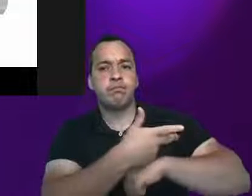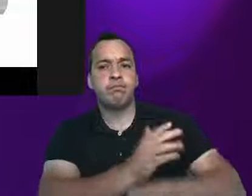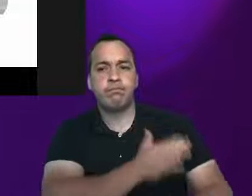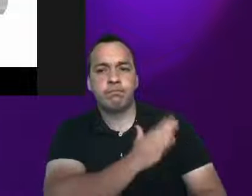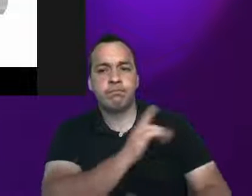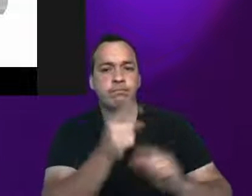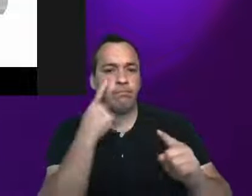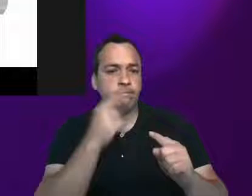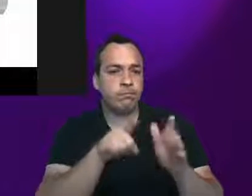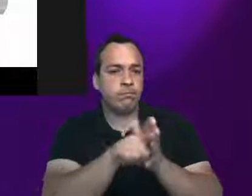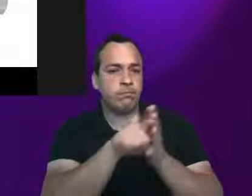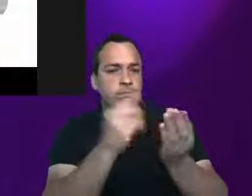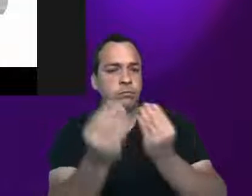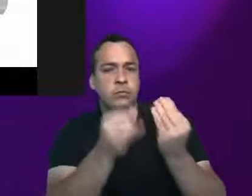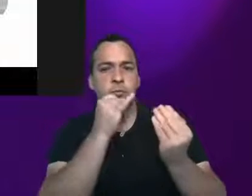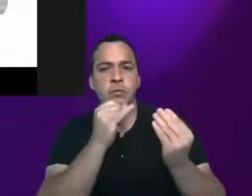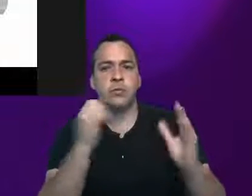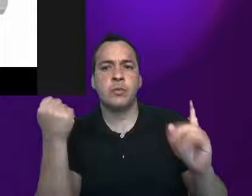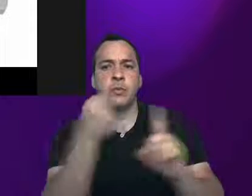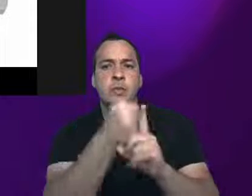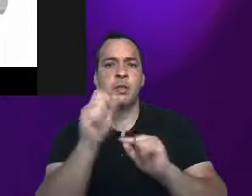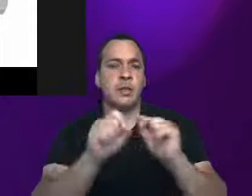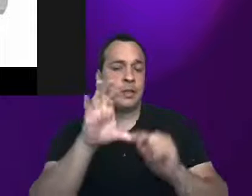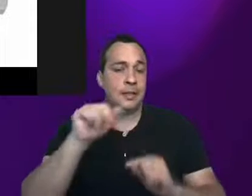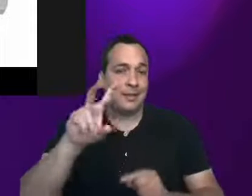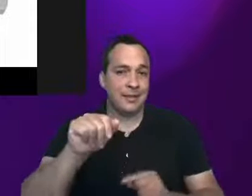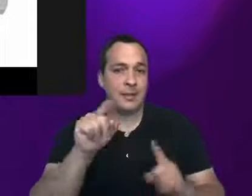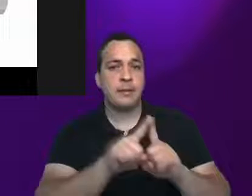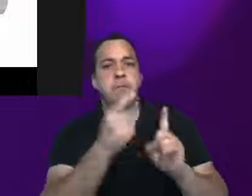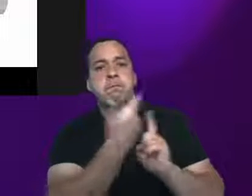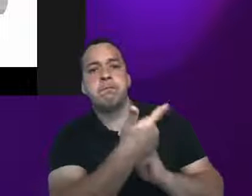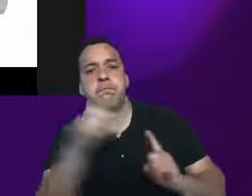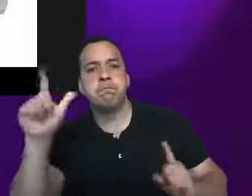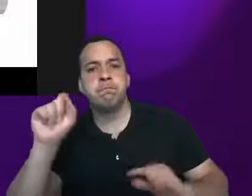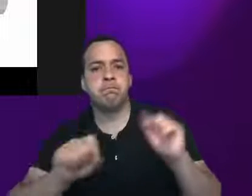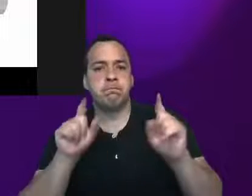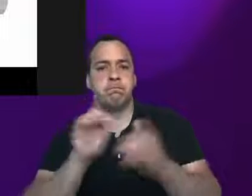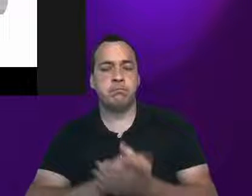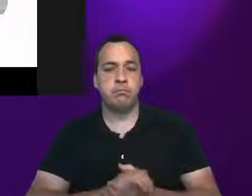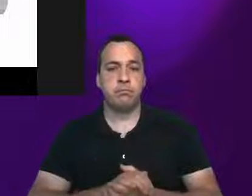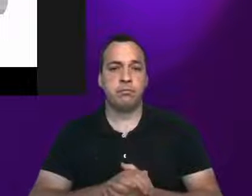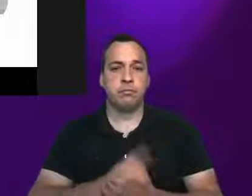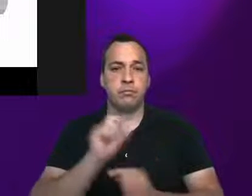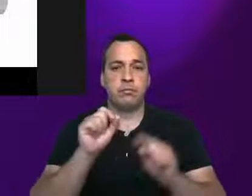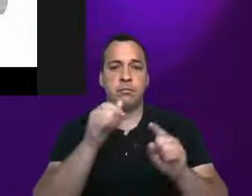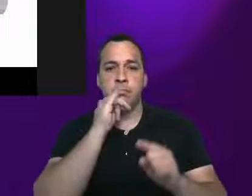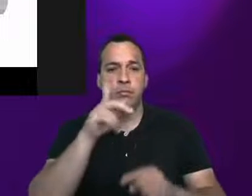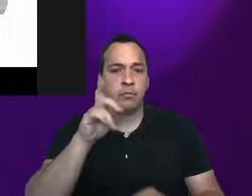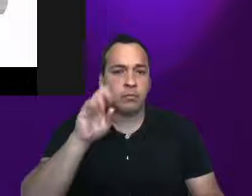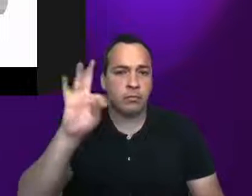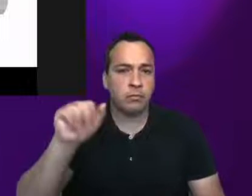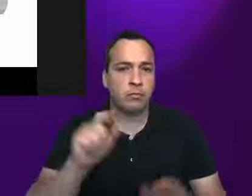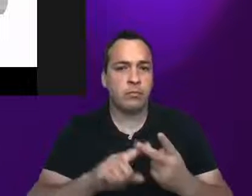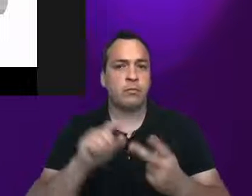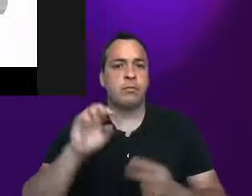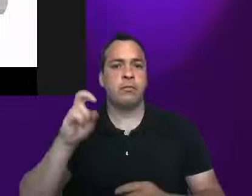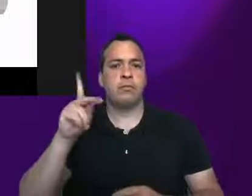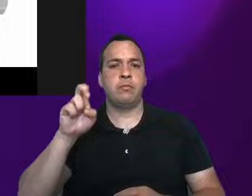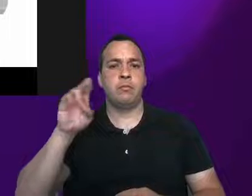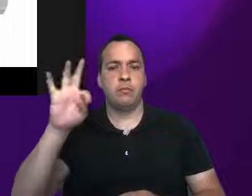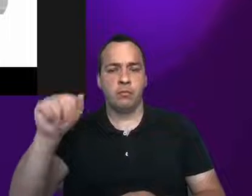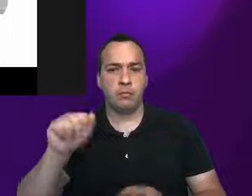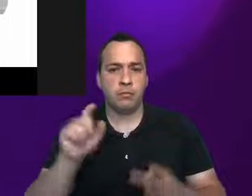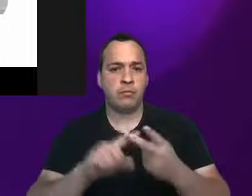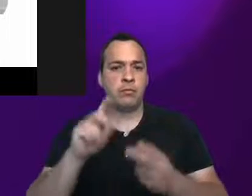venosa sistêmica, não só da cava, em outros territórios, território da porta, território da hepática e território da